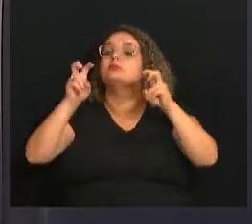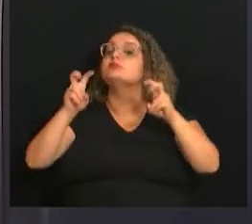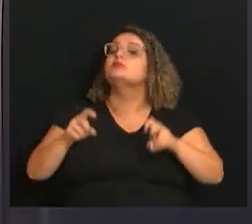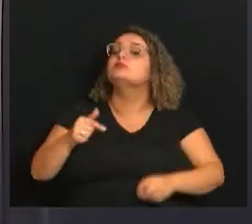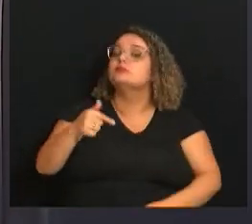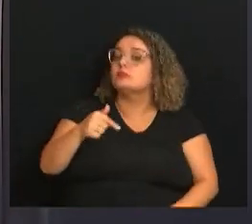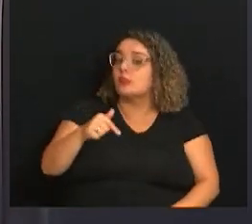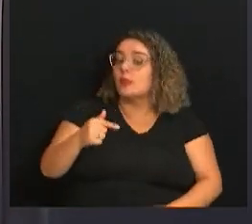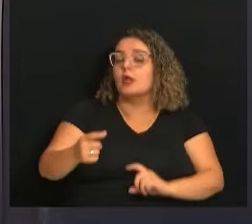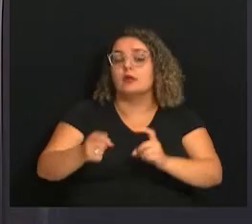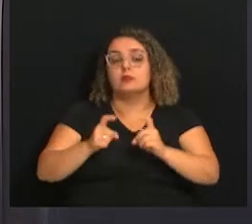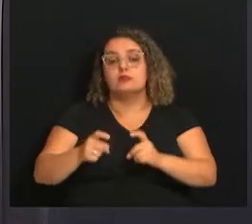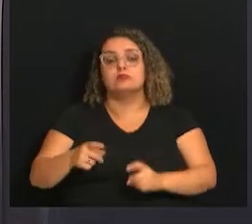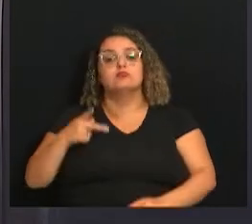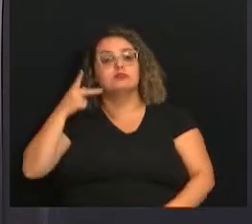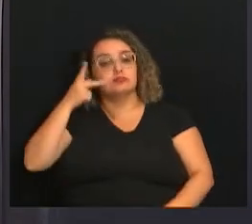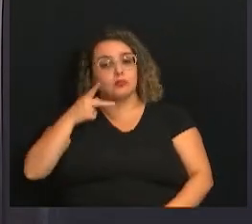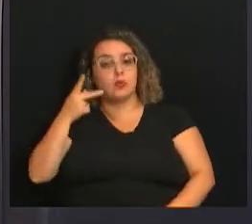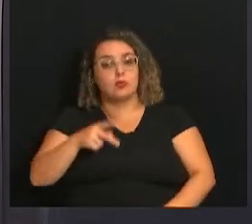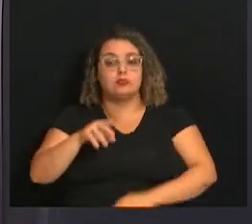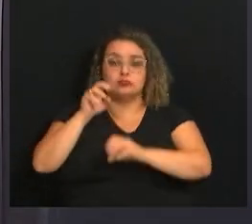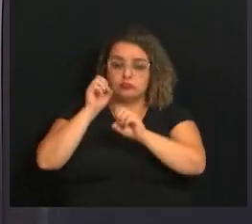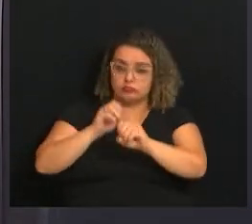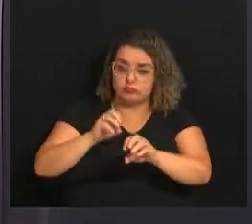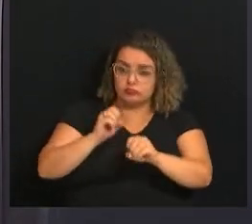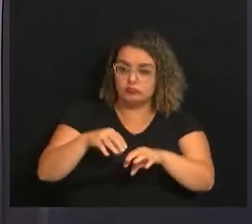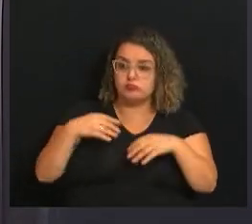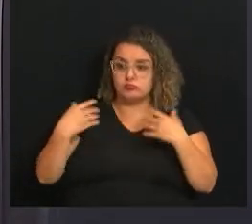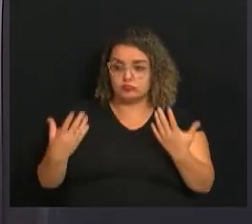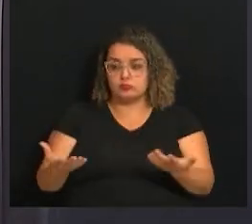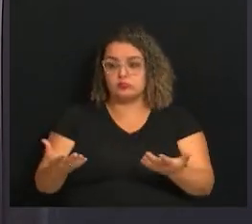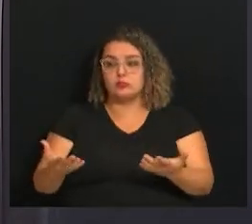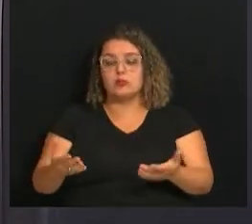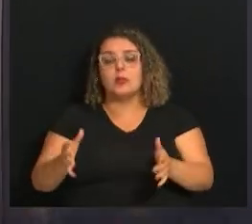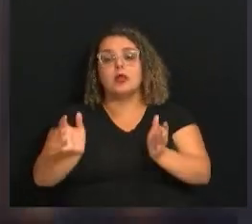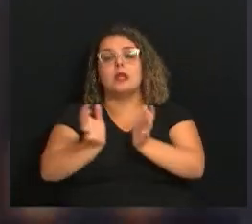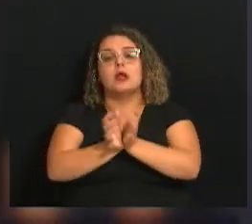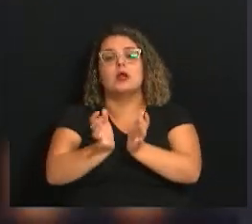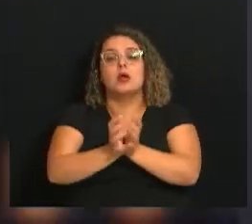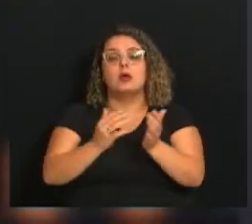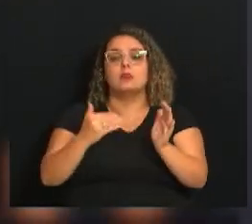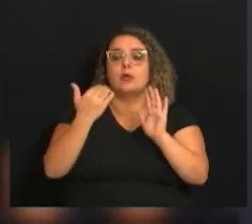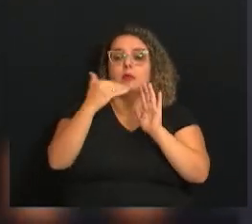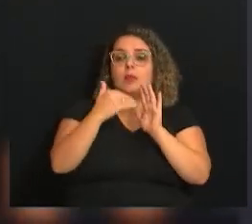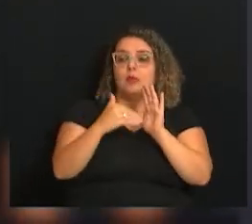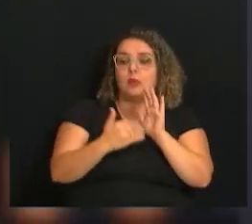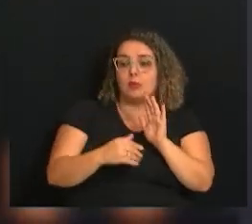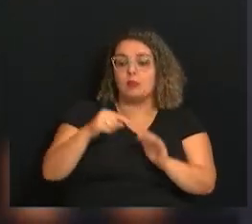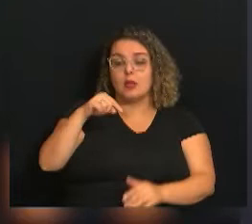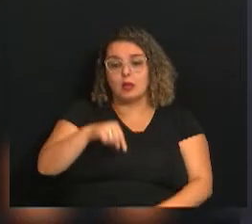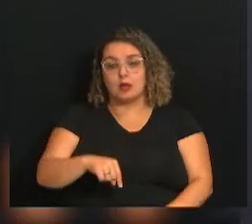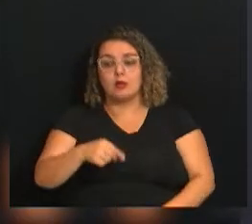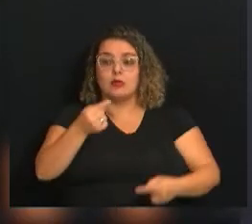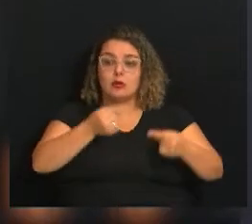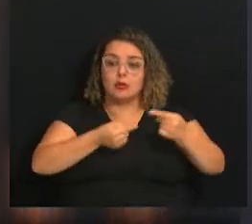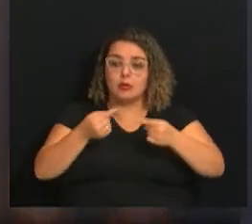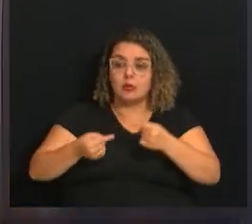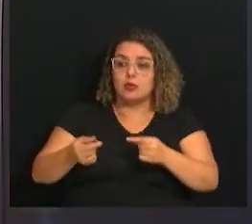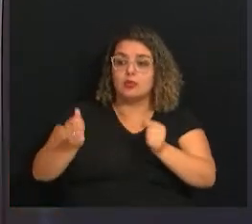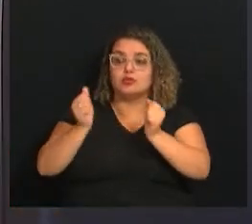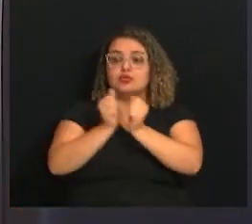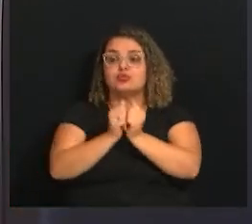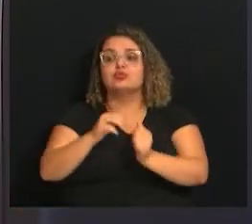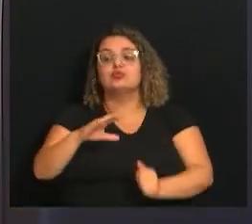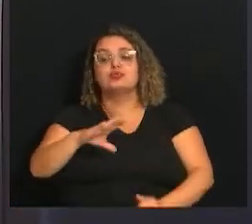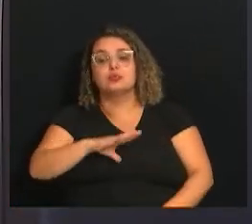reunião foi Política Educacional. Essa comissão que tem pautado aqui em debater com a cidade